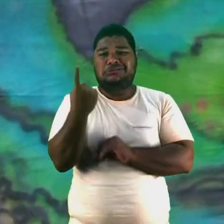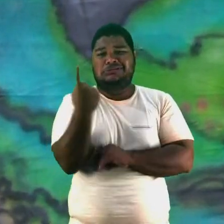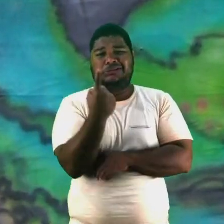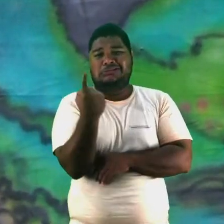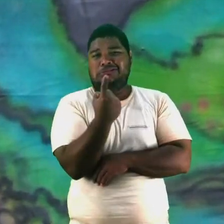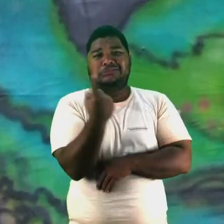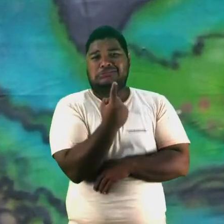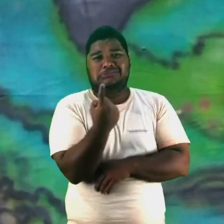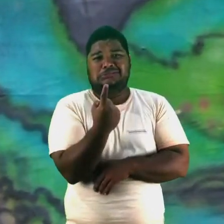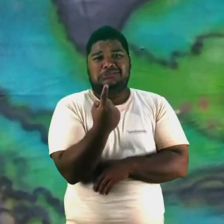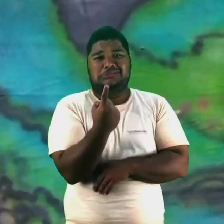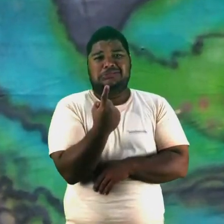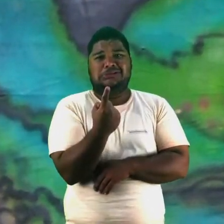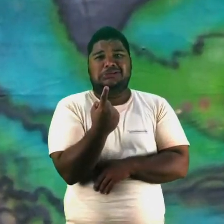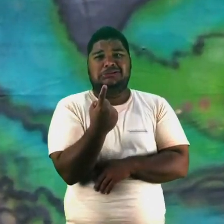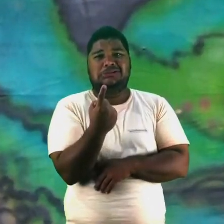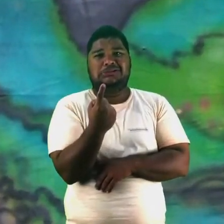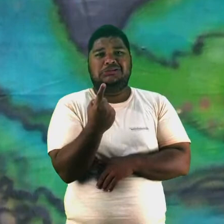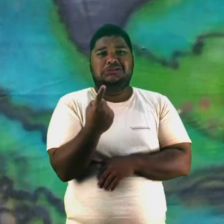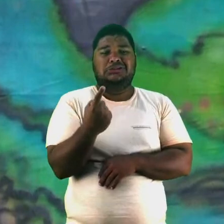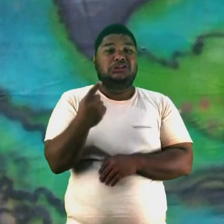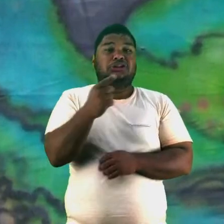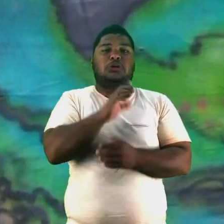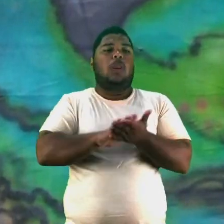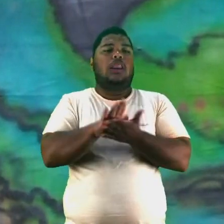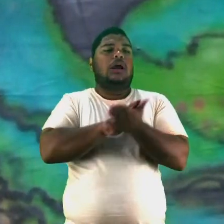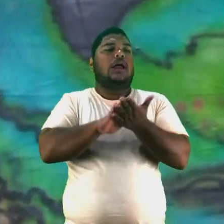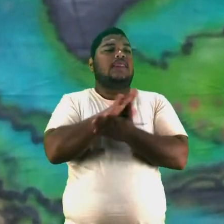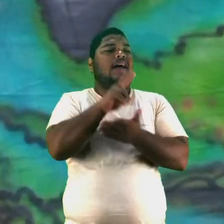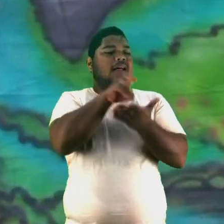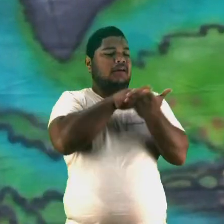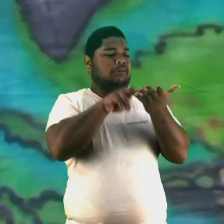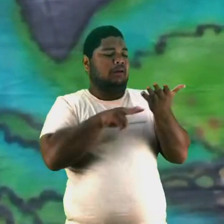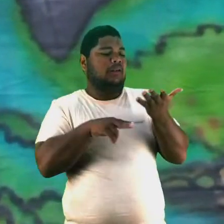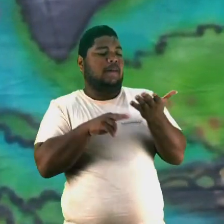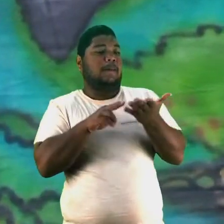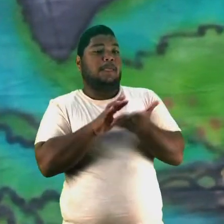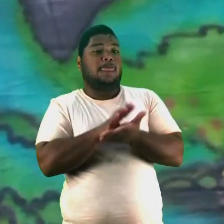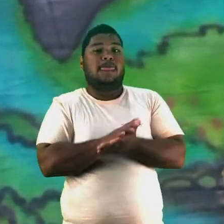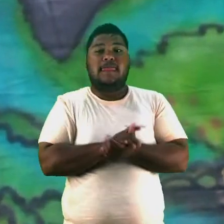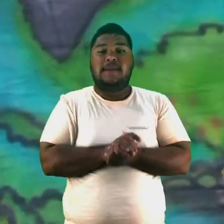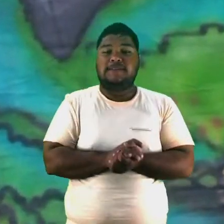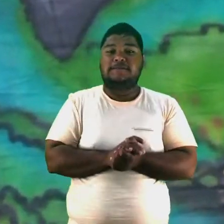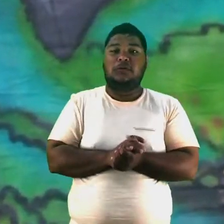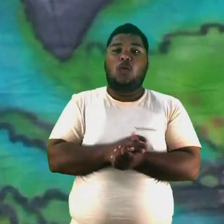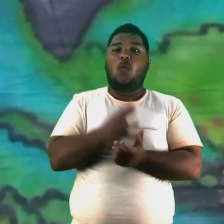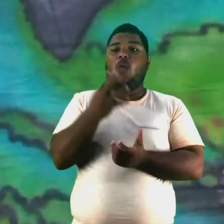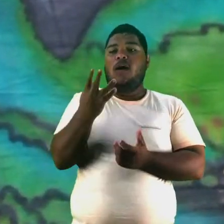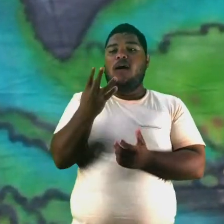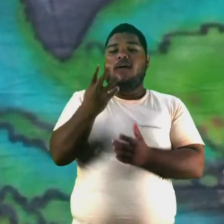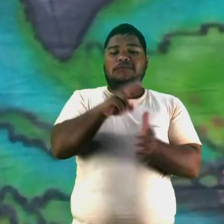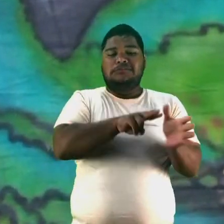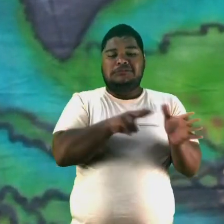do que as pessoas que não liam a Bíblia pelo menos 4 vezes por semana.